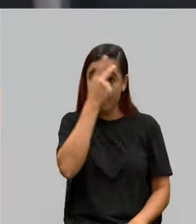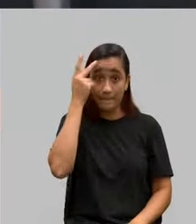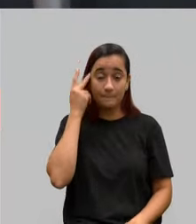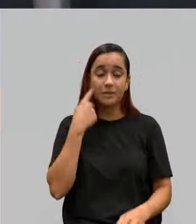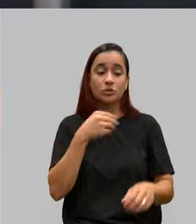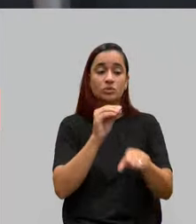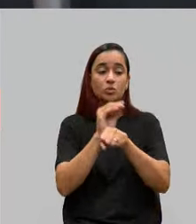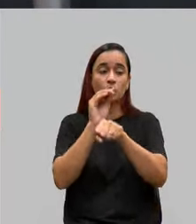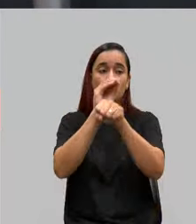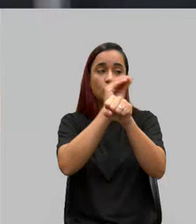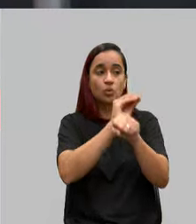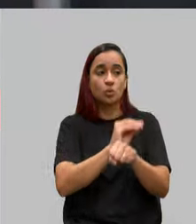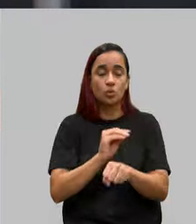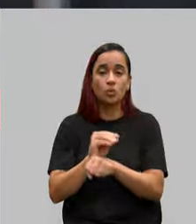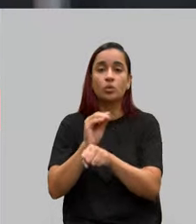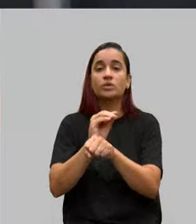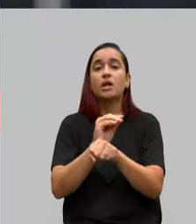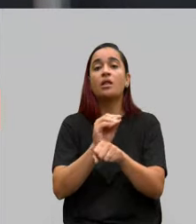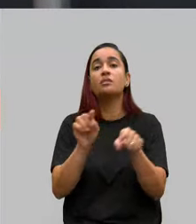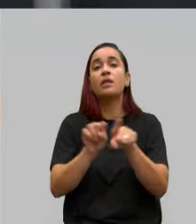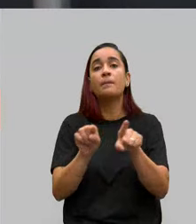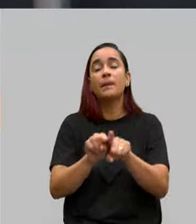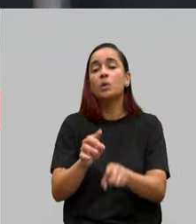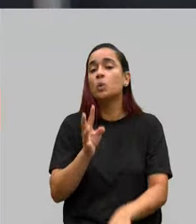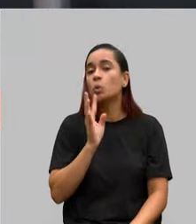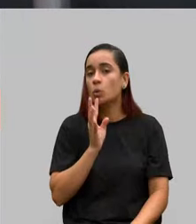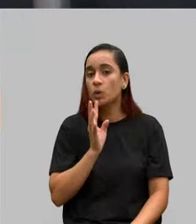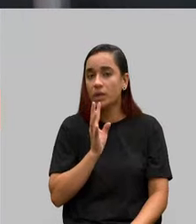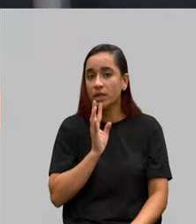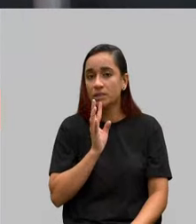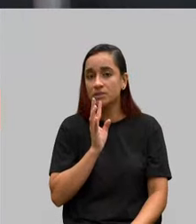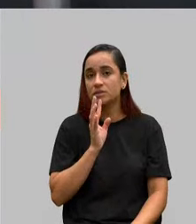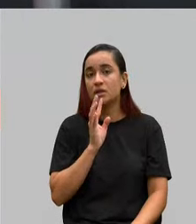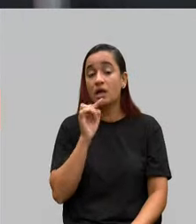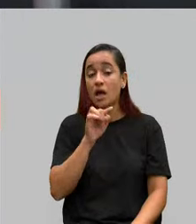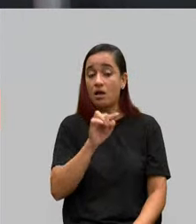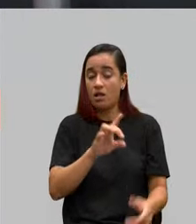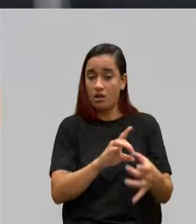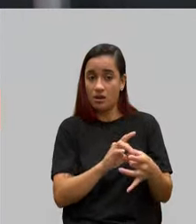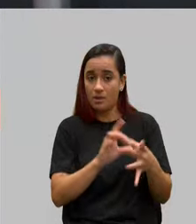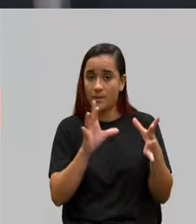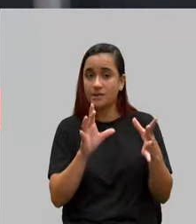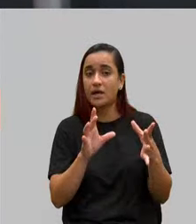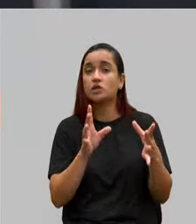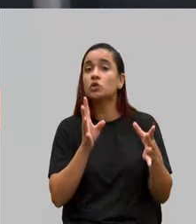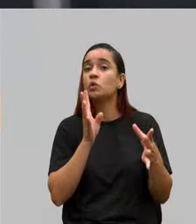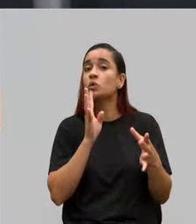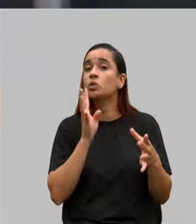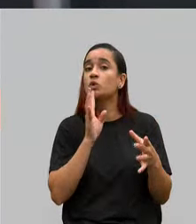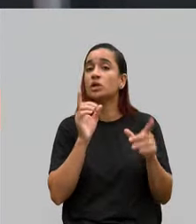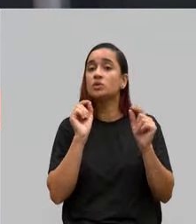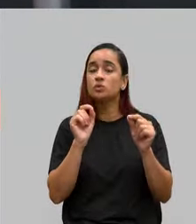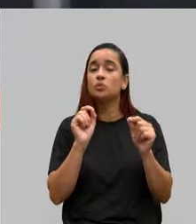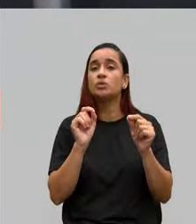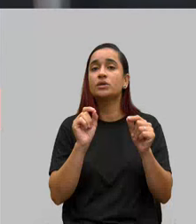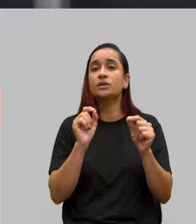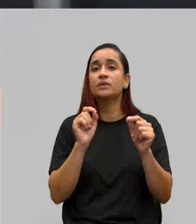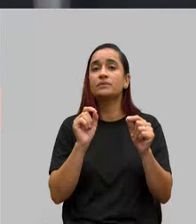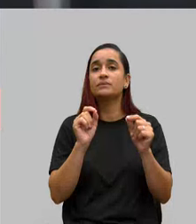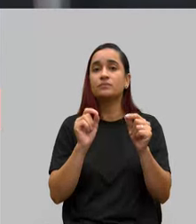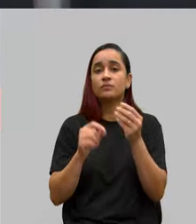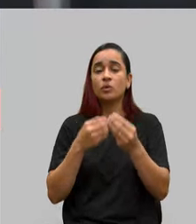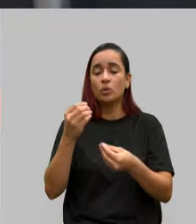produtos de canabis conhecem mais a privação dessa Liberdade conhecem a intranquilidade o